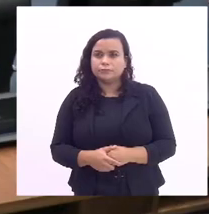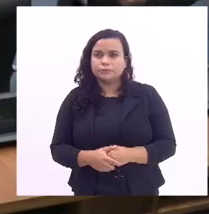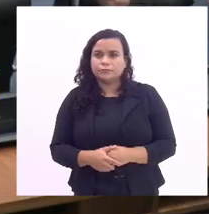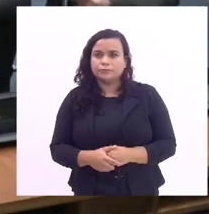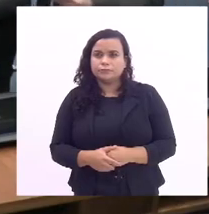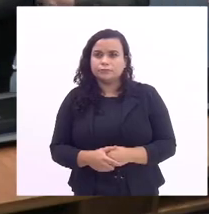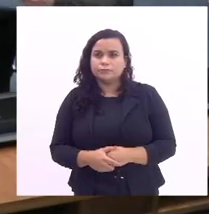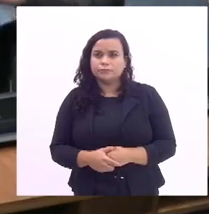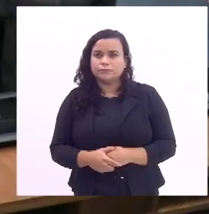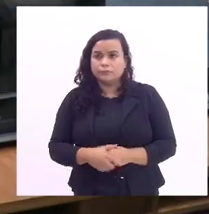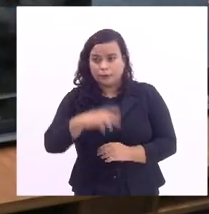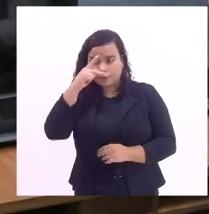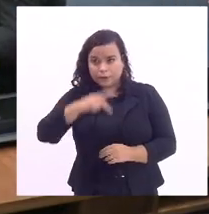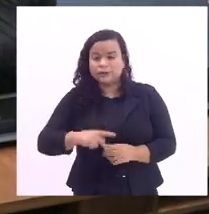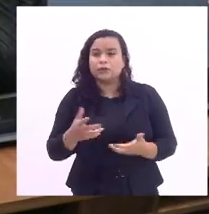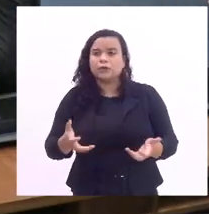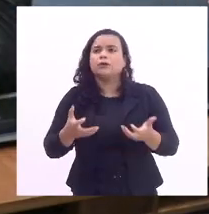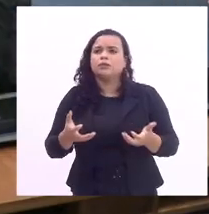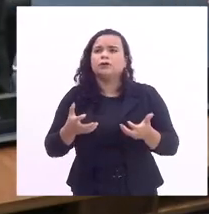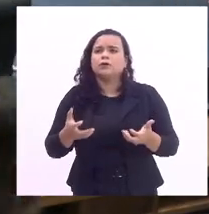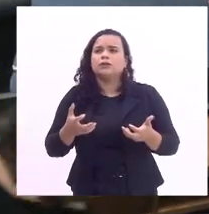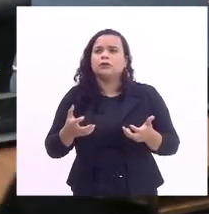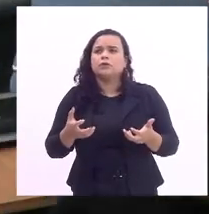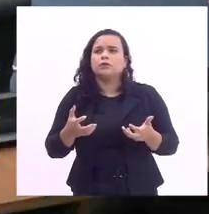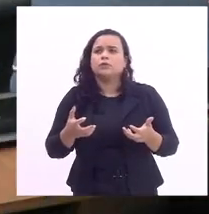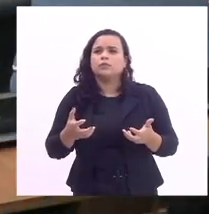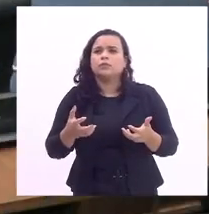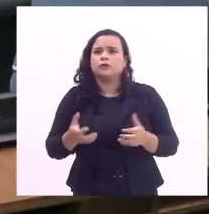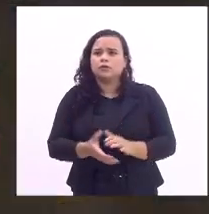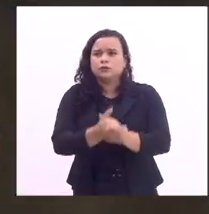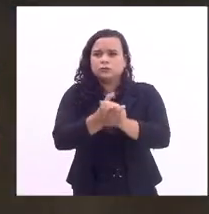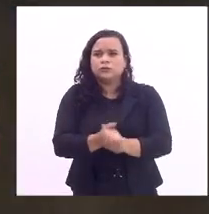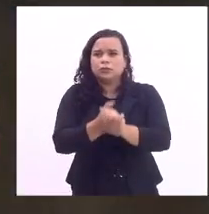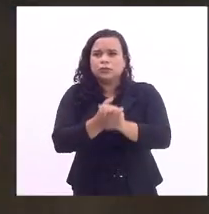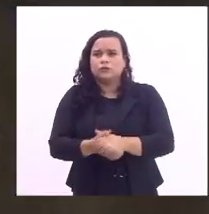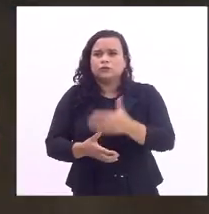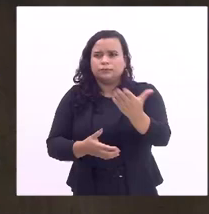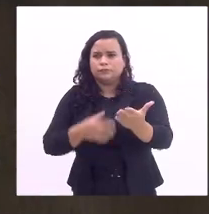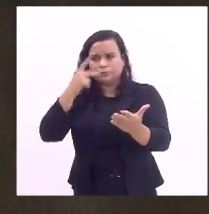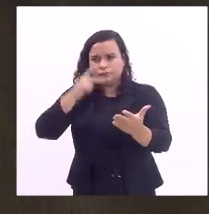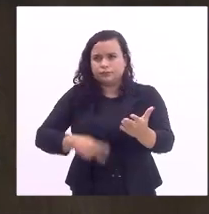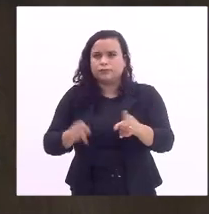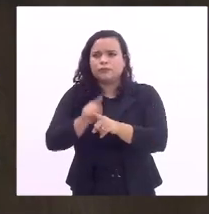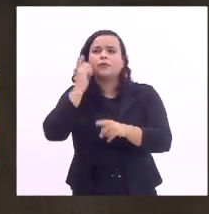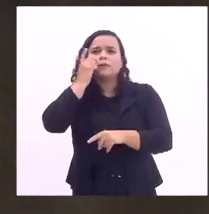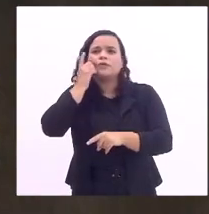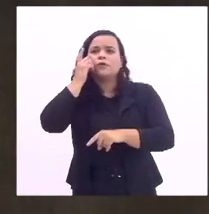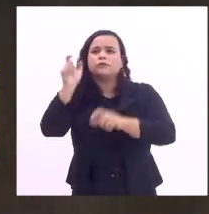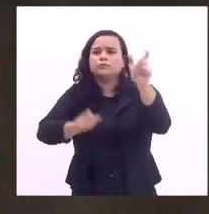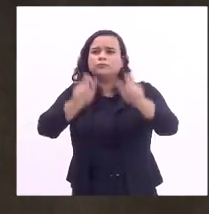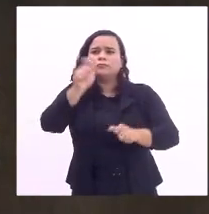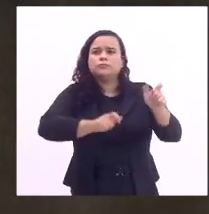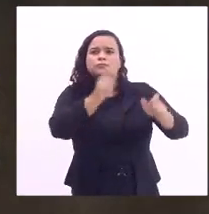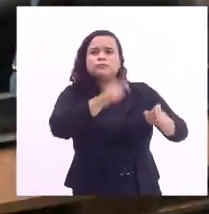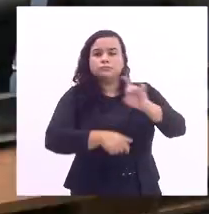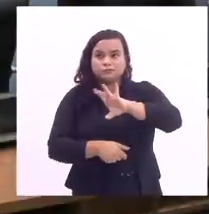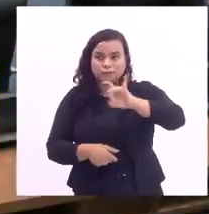seu. Senhor presidente, eu queria saudar a Vossa Excelência, saudar os senhores deputadas e senhores